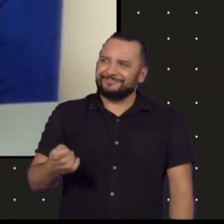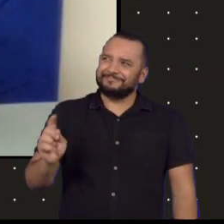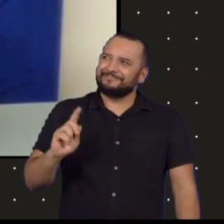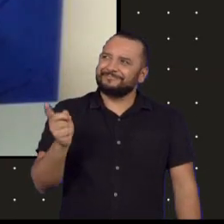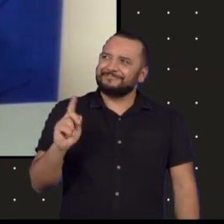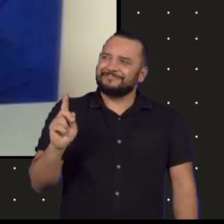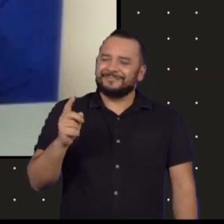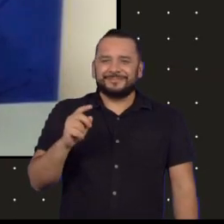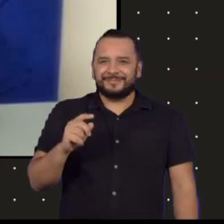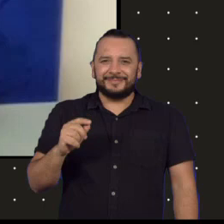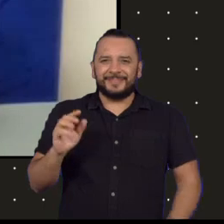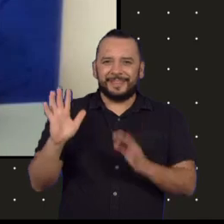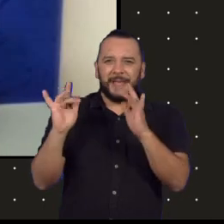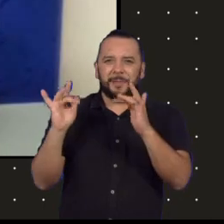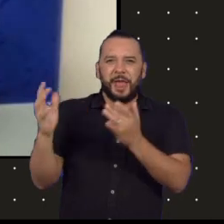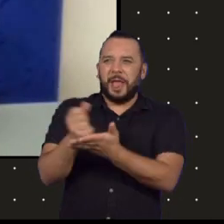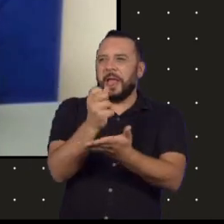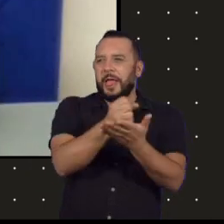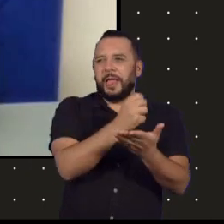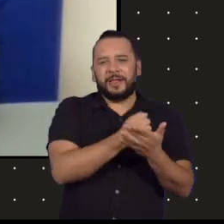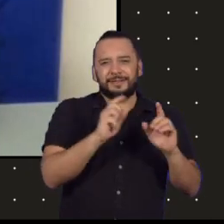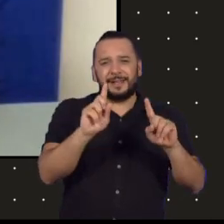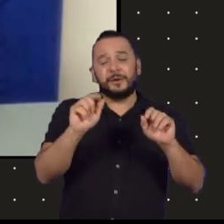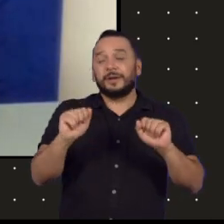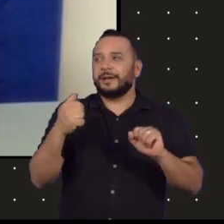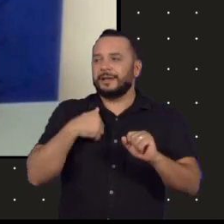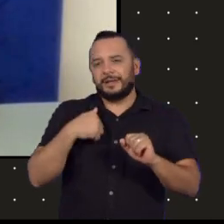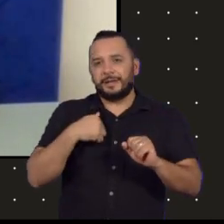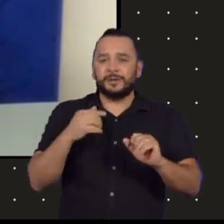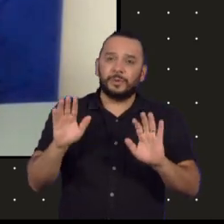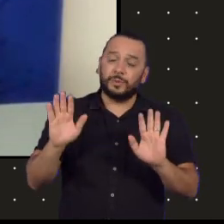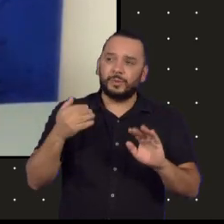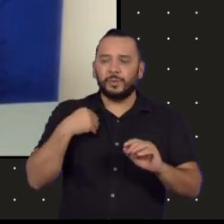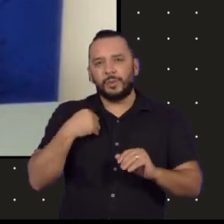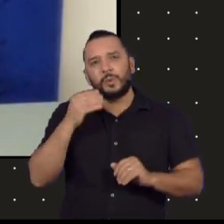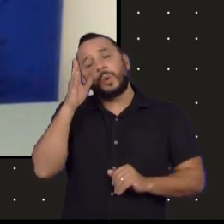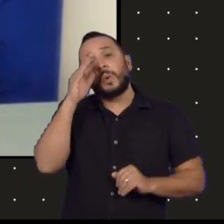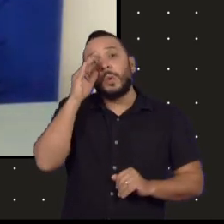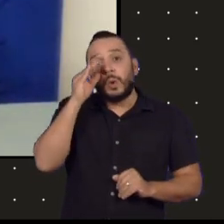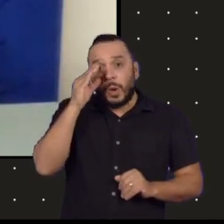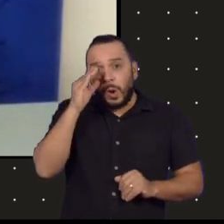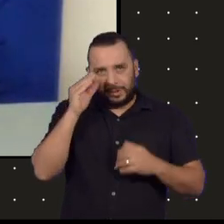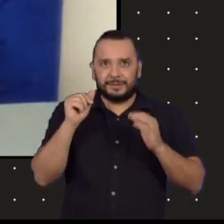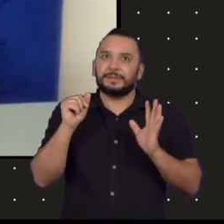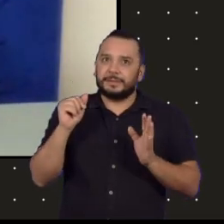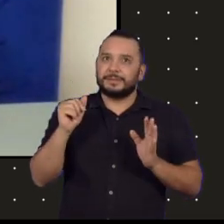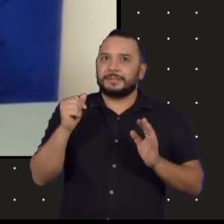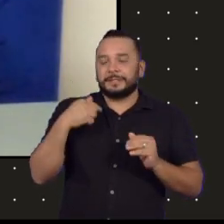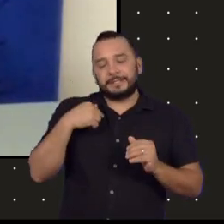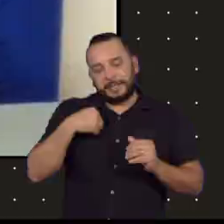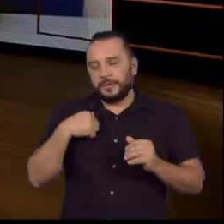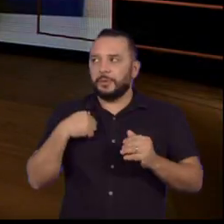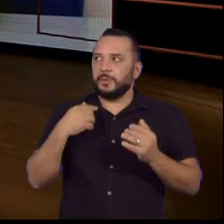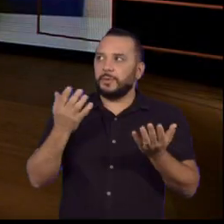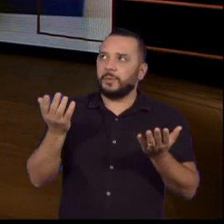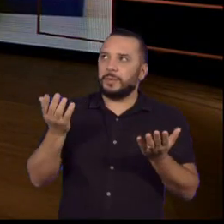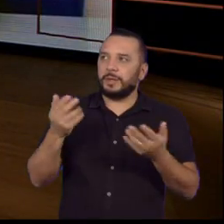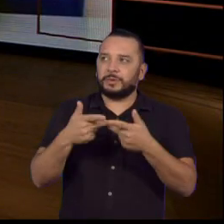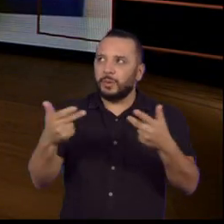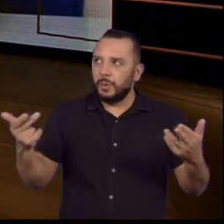Eu acho que eu era muito curiosa, né, em relação a tudo, às coisas, ao estudo, ao